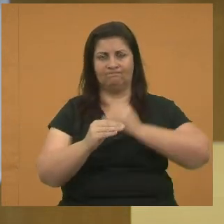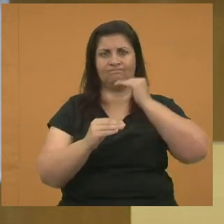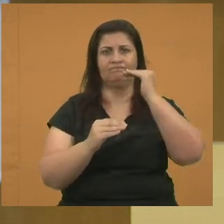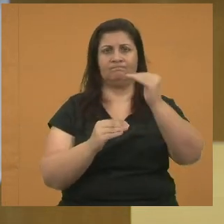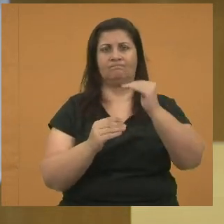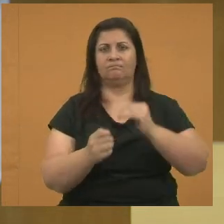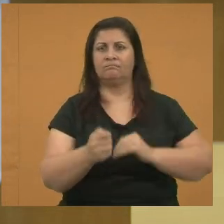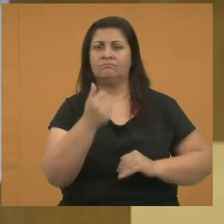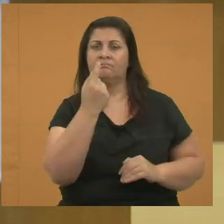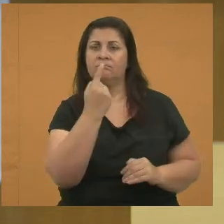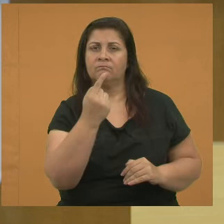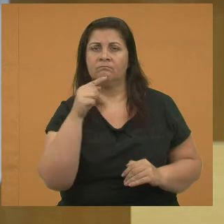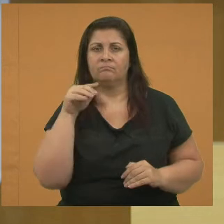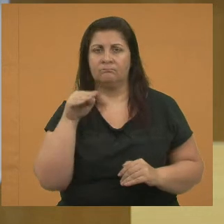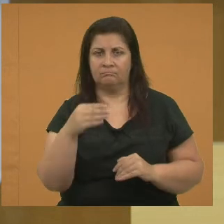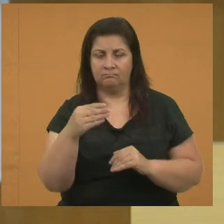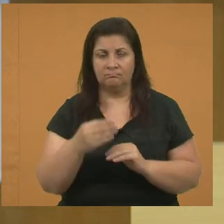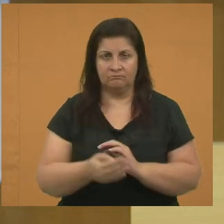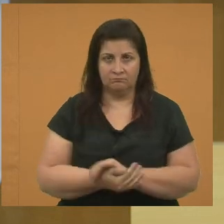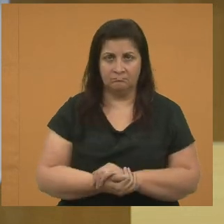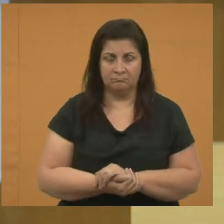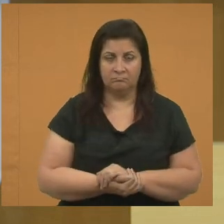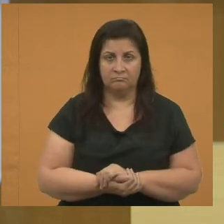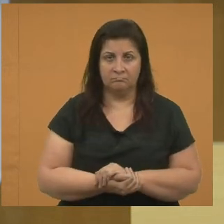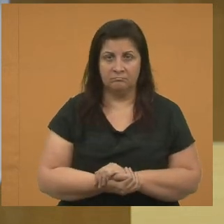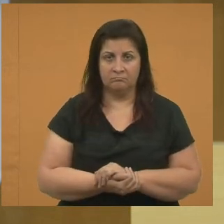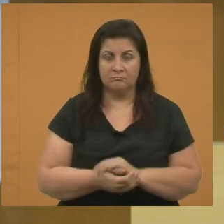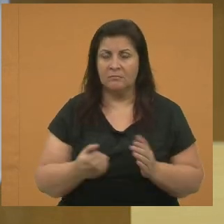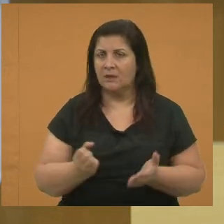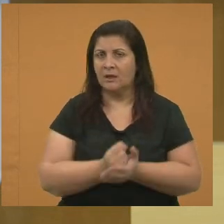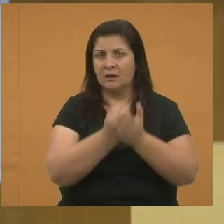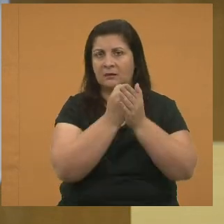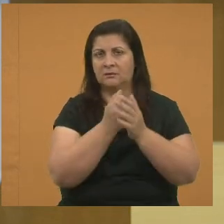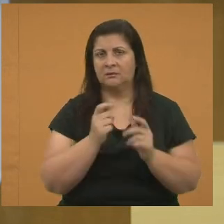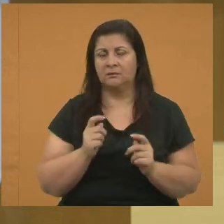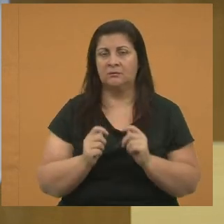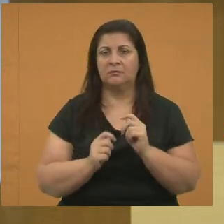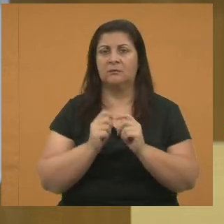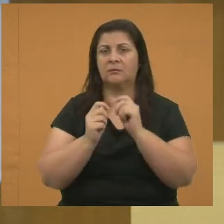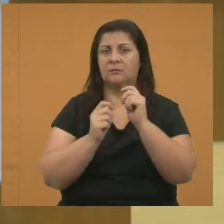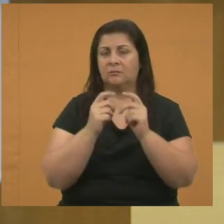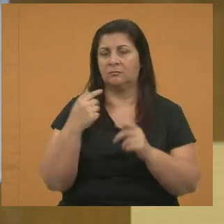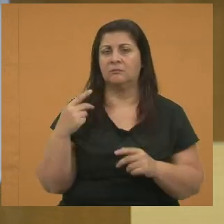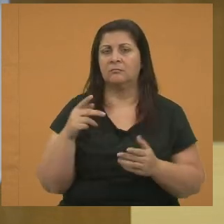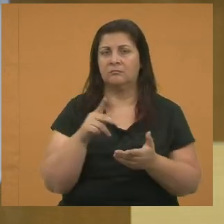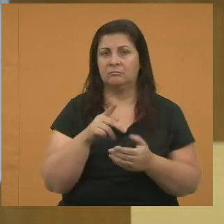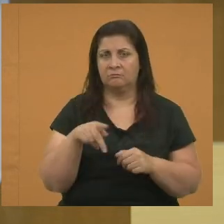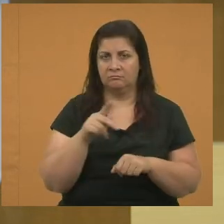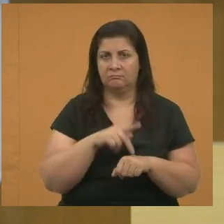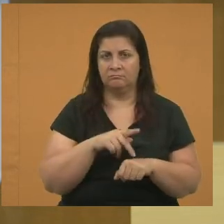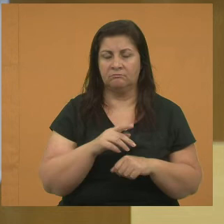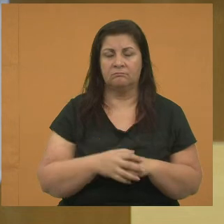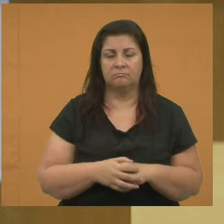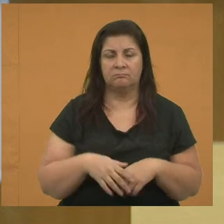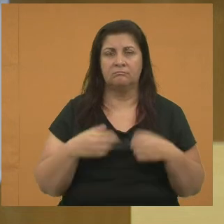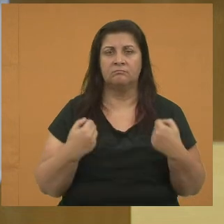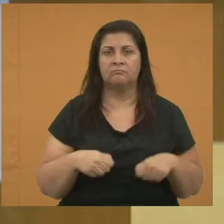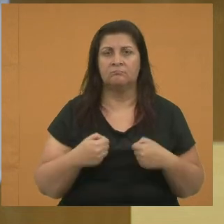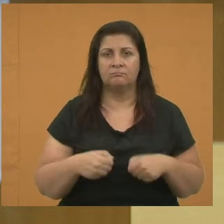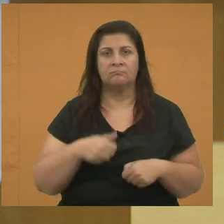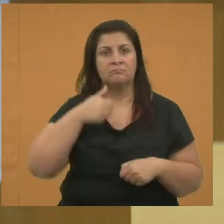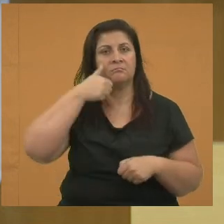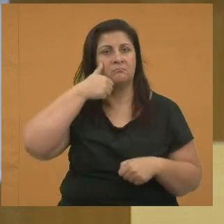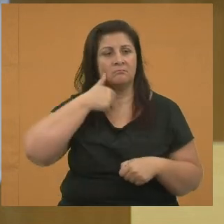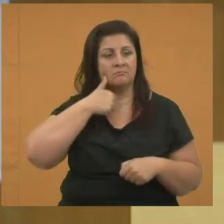quase 1 bilhão. Isso salva a economia do nosso país. Então, está precisando mesmo que as